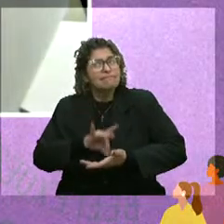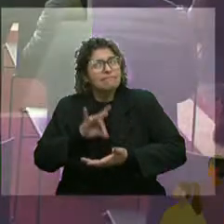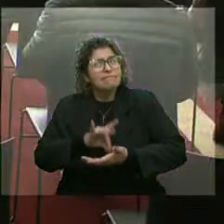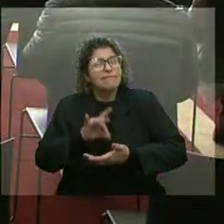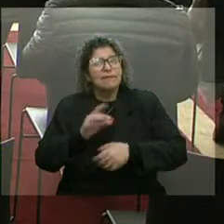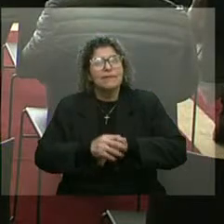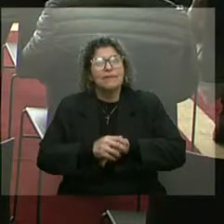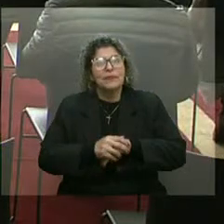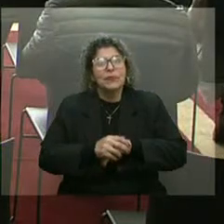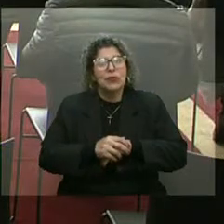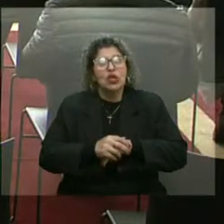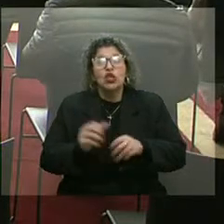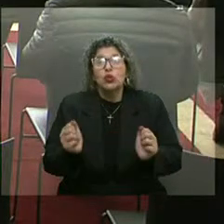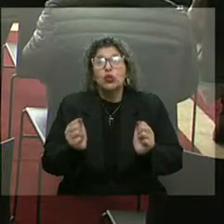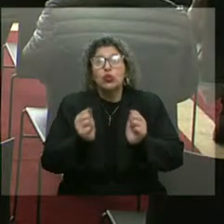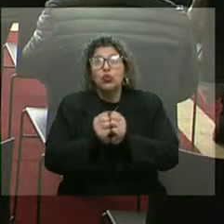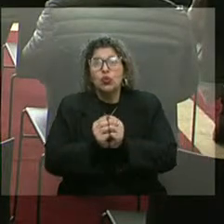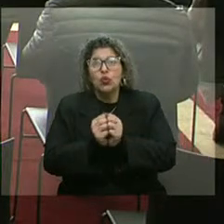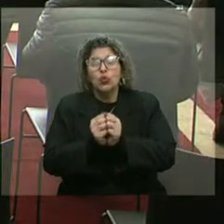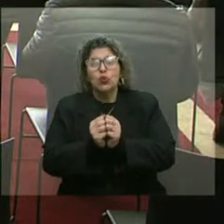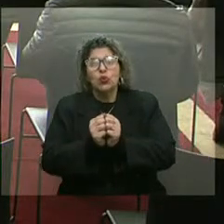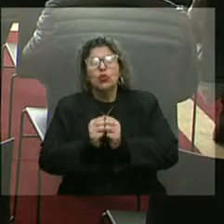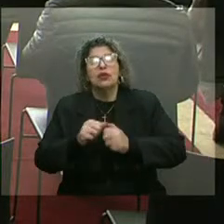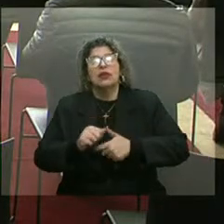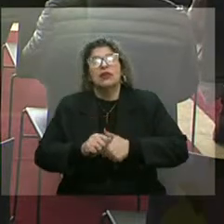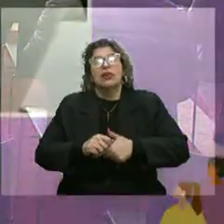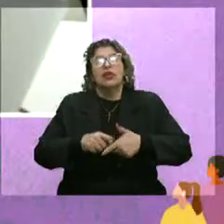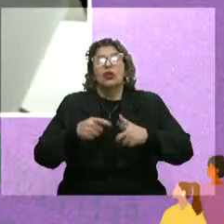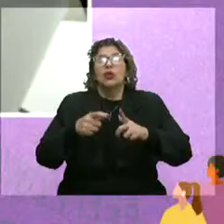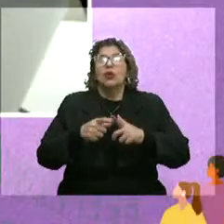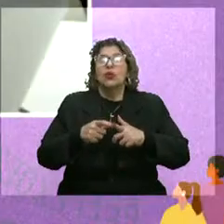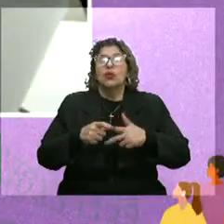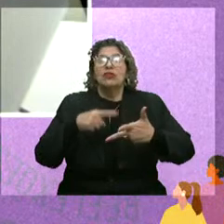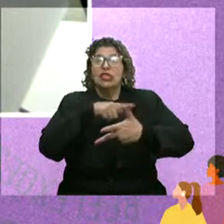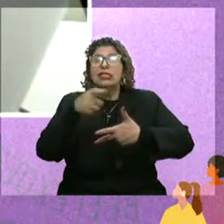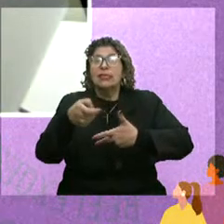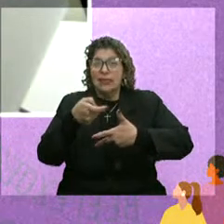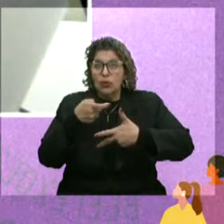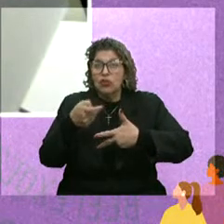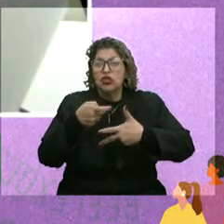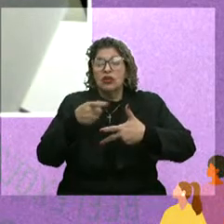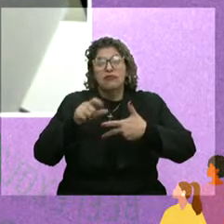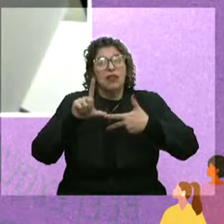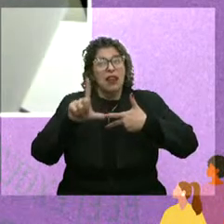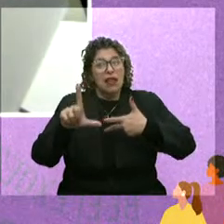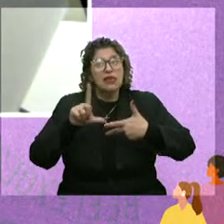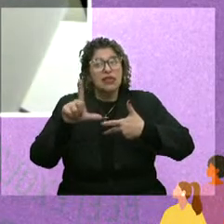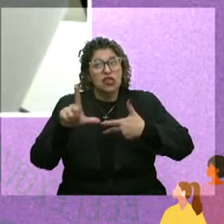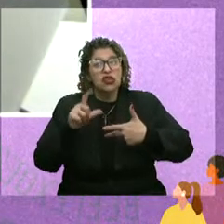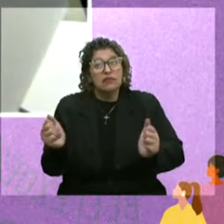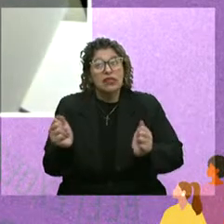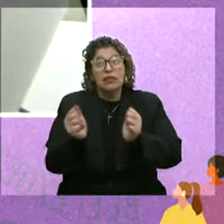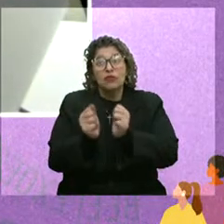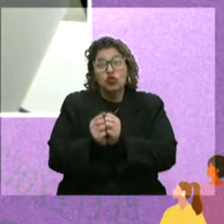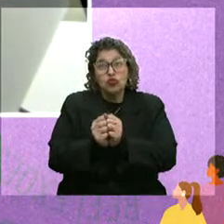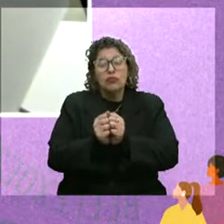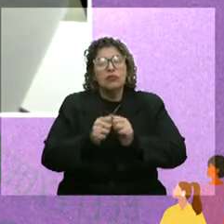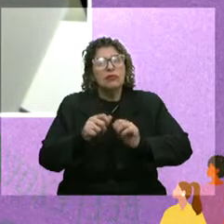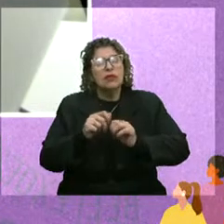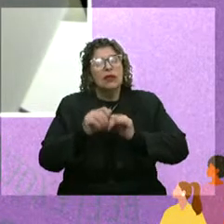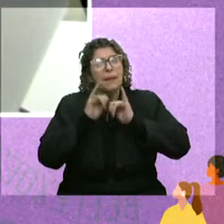que, juntamente com o Executivo e com o Legislativo, encontraremos soluções para que possamos fazer um